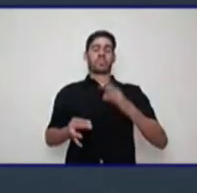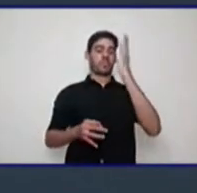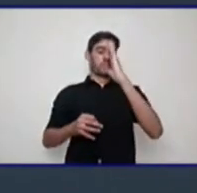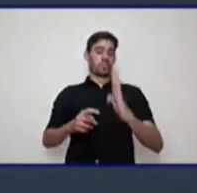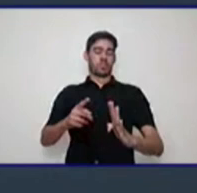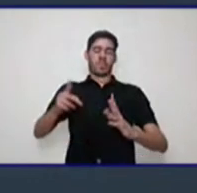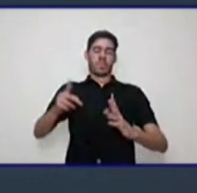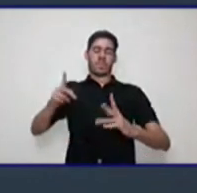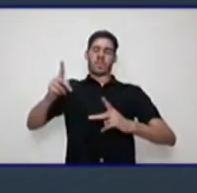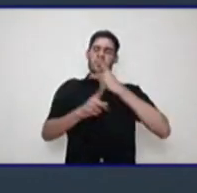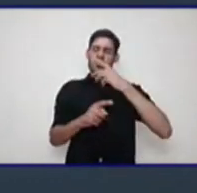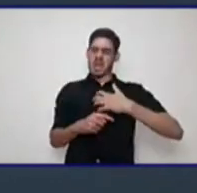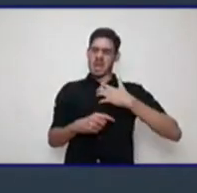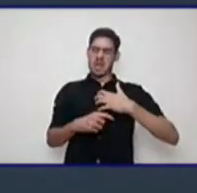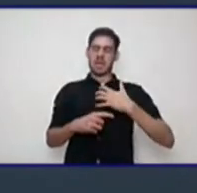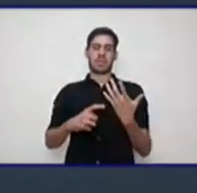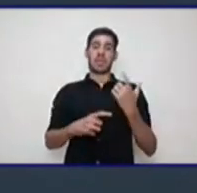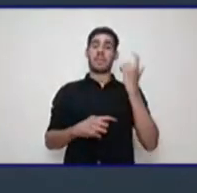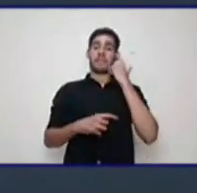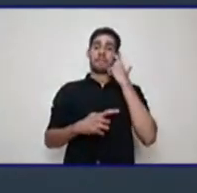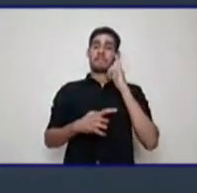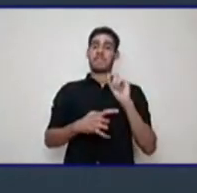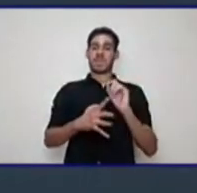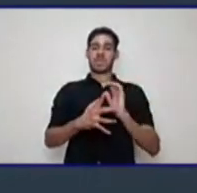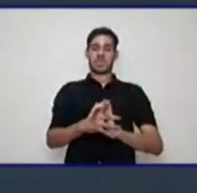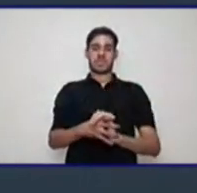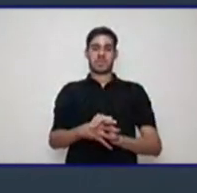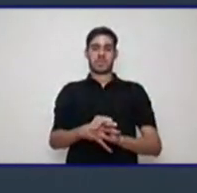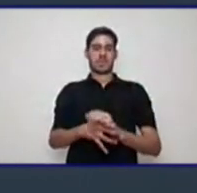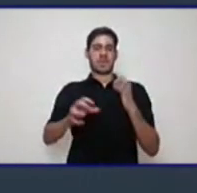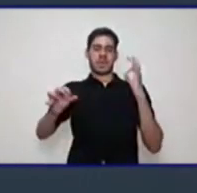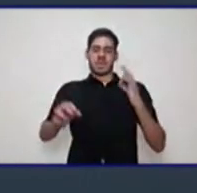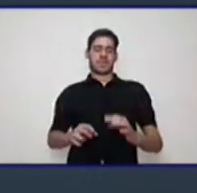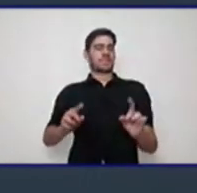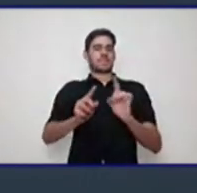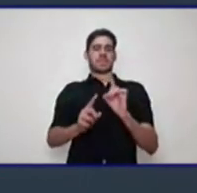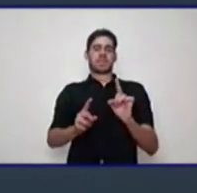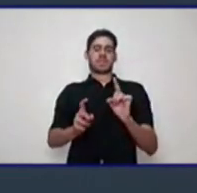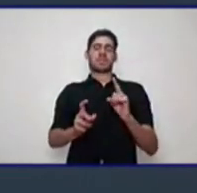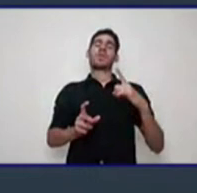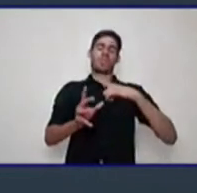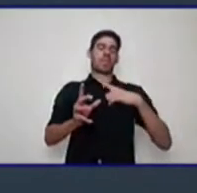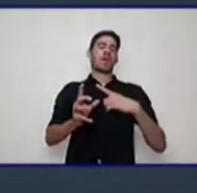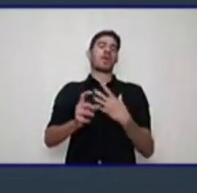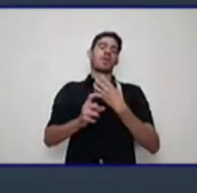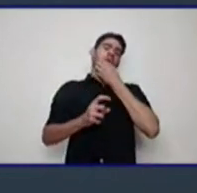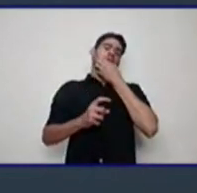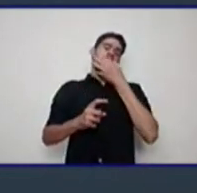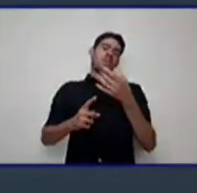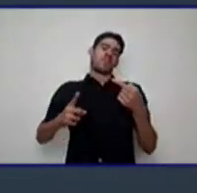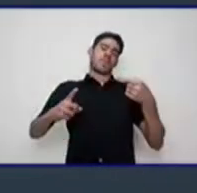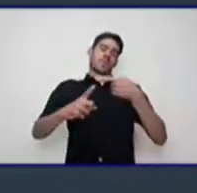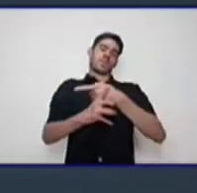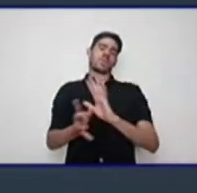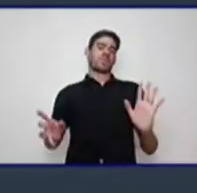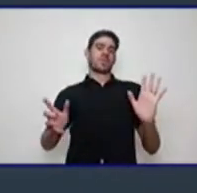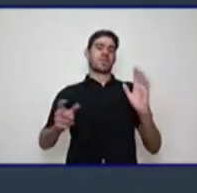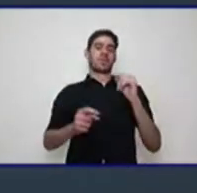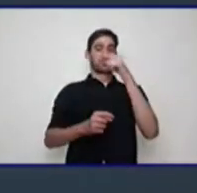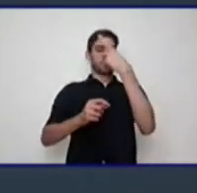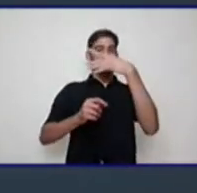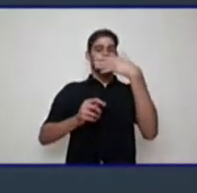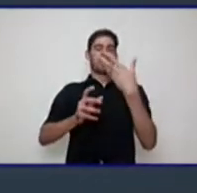de ódio, e penso que aqui não há, por certo, divergência entre o voto de sua excelência e esse